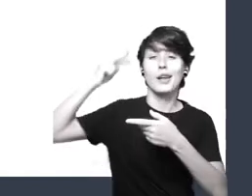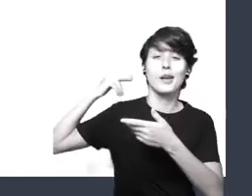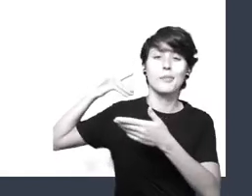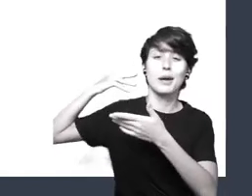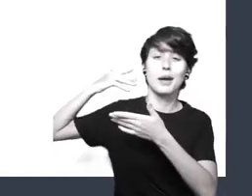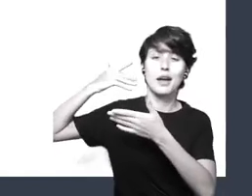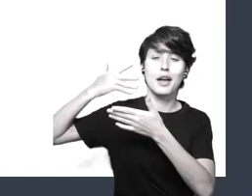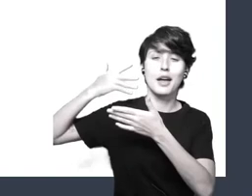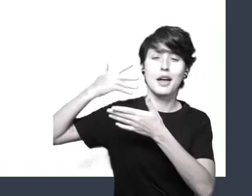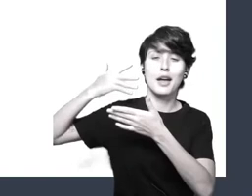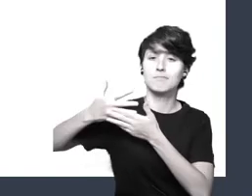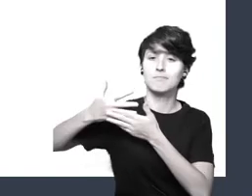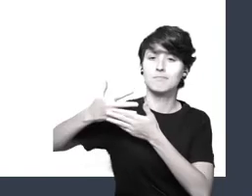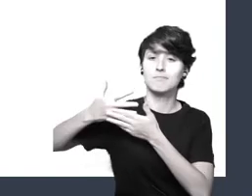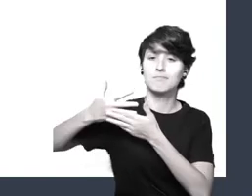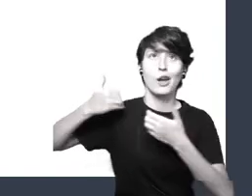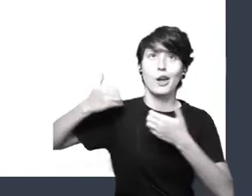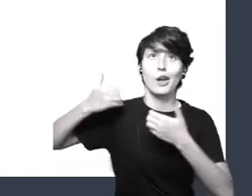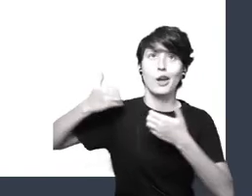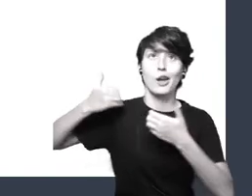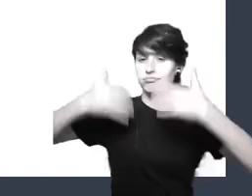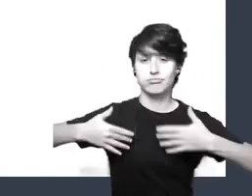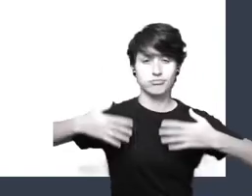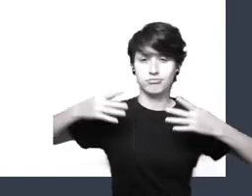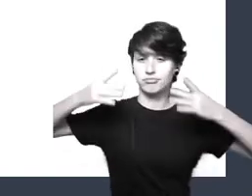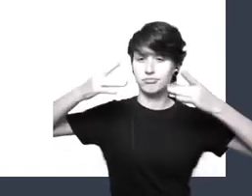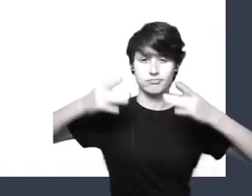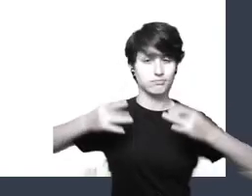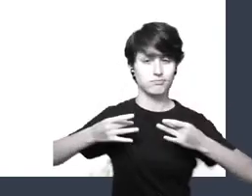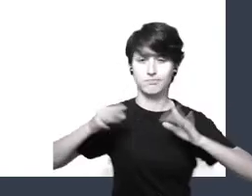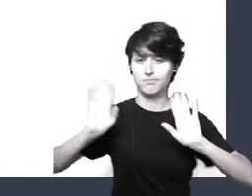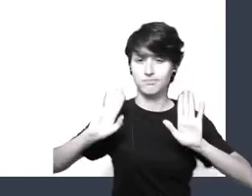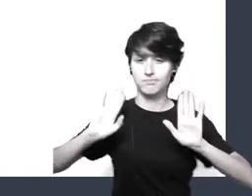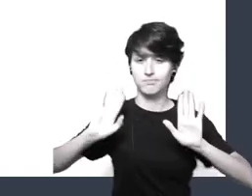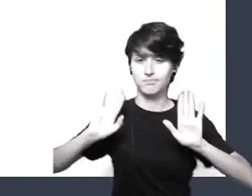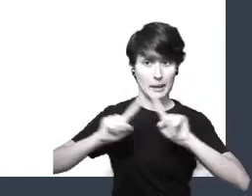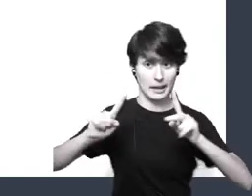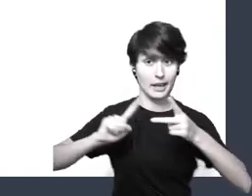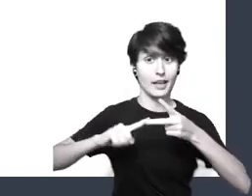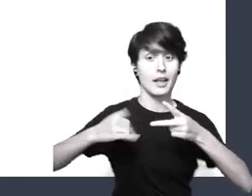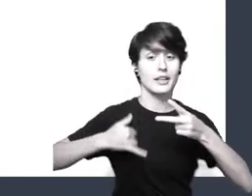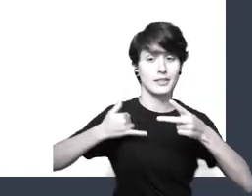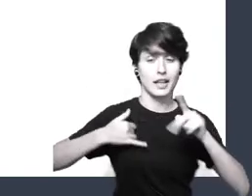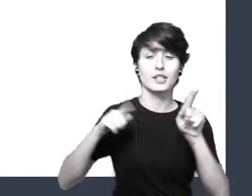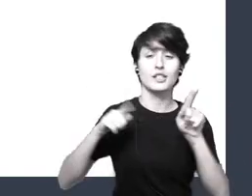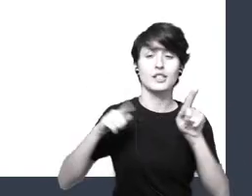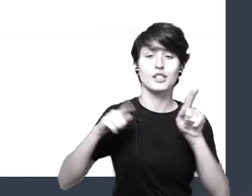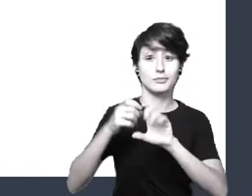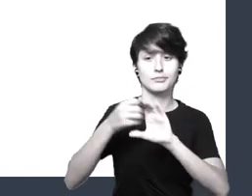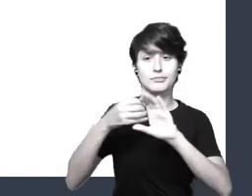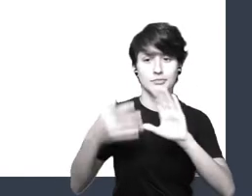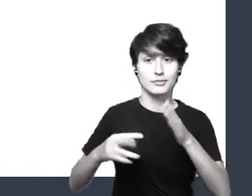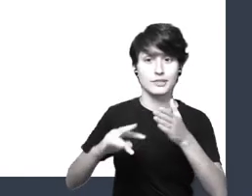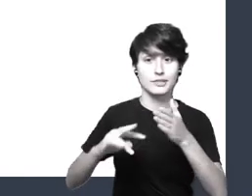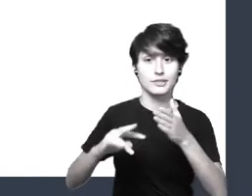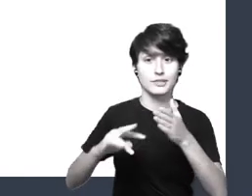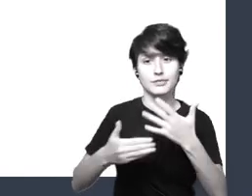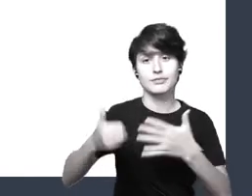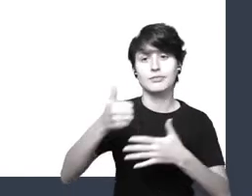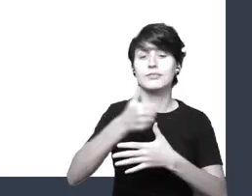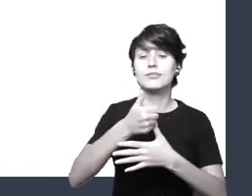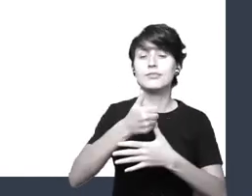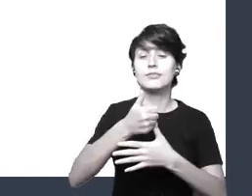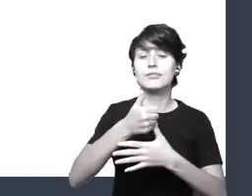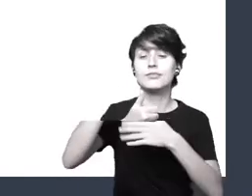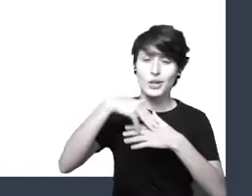que eu não vou entrar em detalhes aqui. A idade também é considerada um atributo privilegiado, onde pessoas mais velhas,